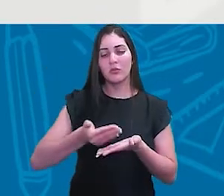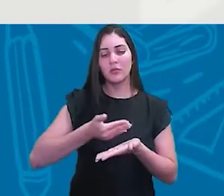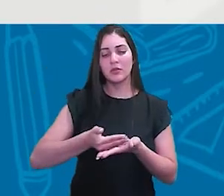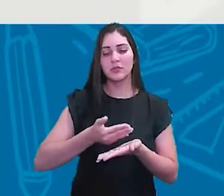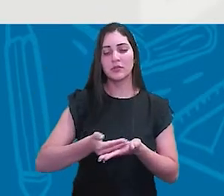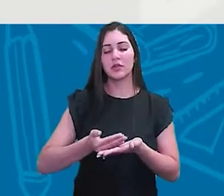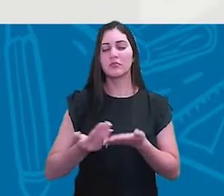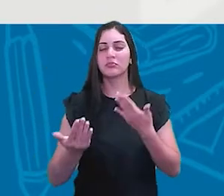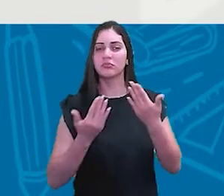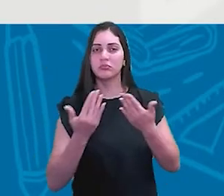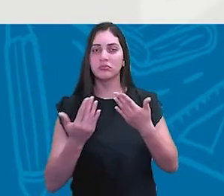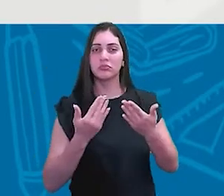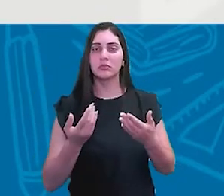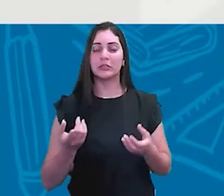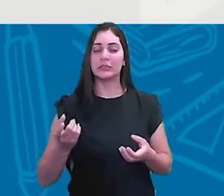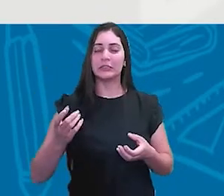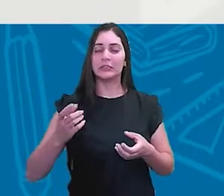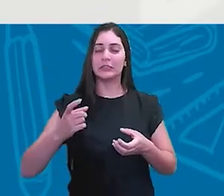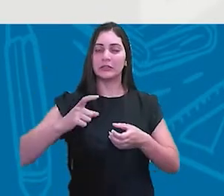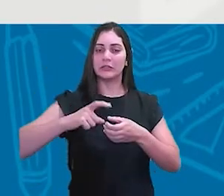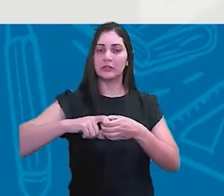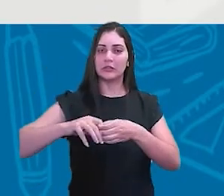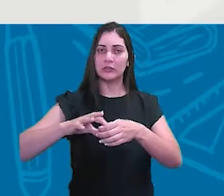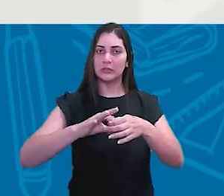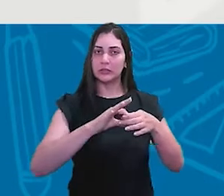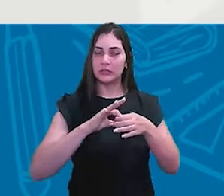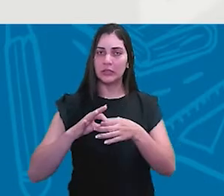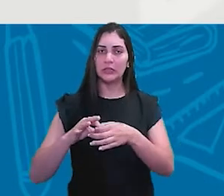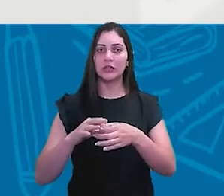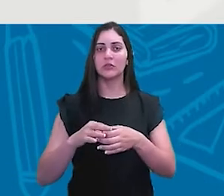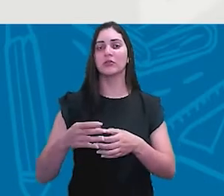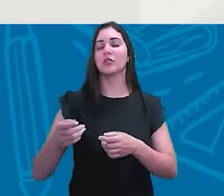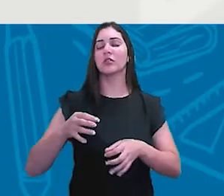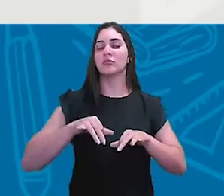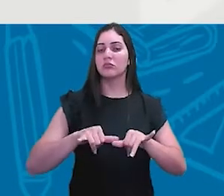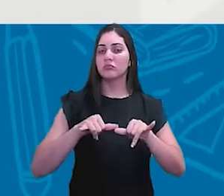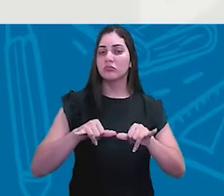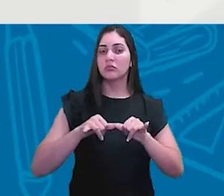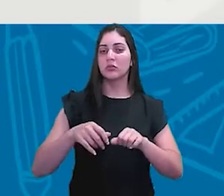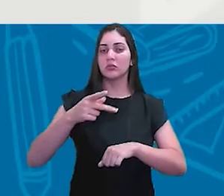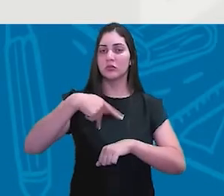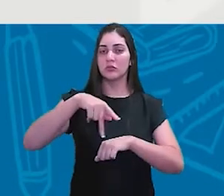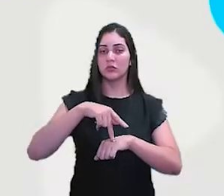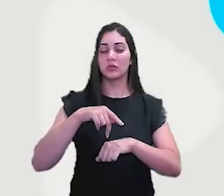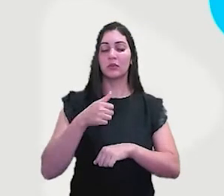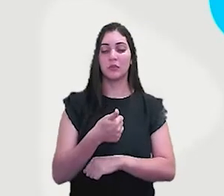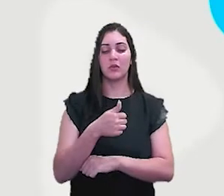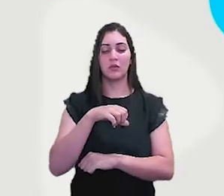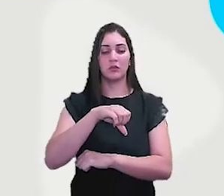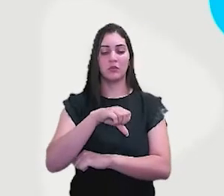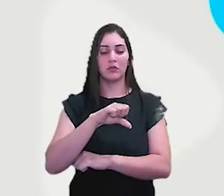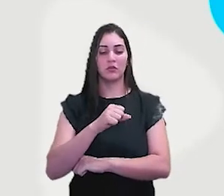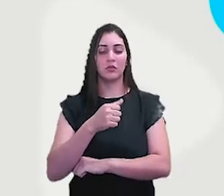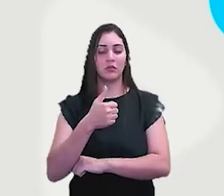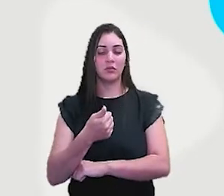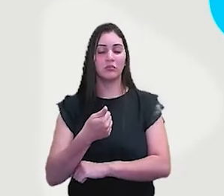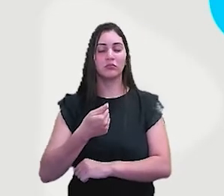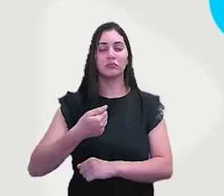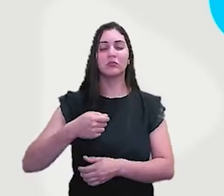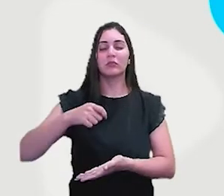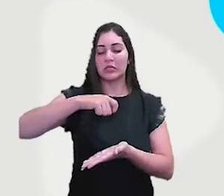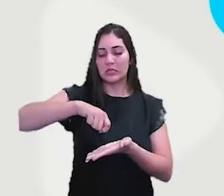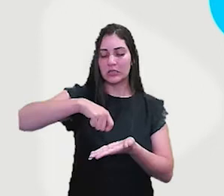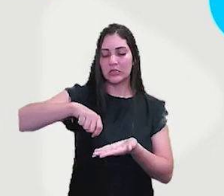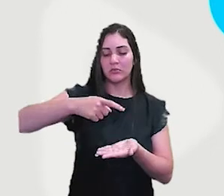integrar comercialmente seus países. Em 1991, esses 4 países assinaram o Tratado de Assunção, na